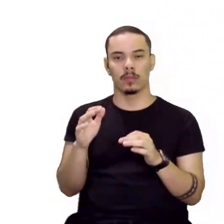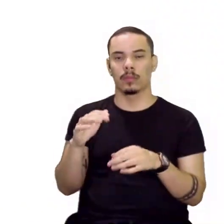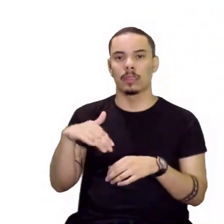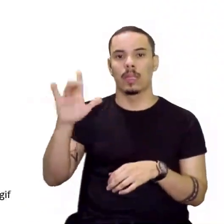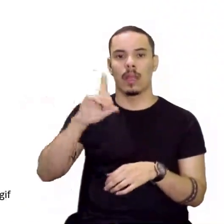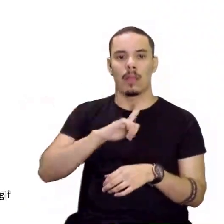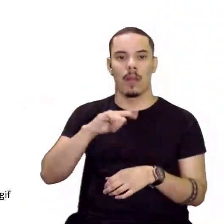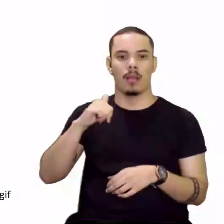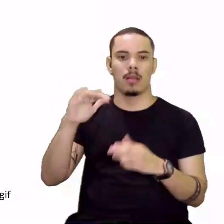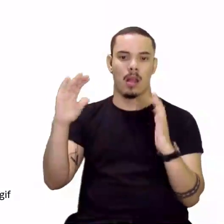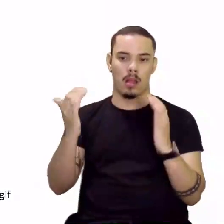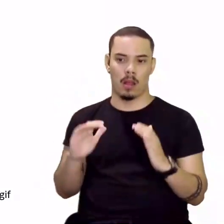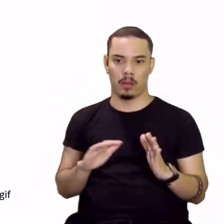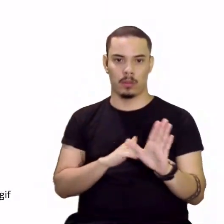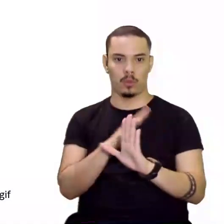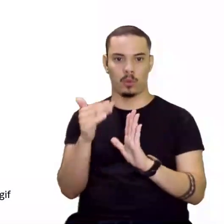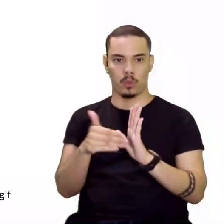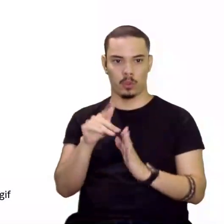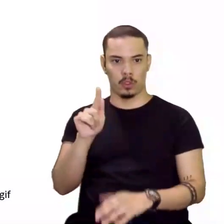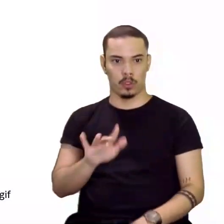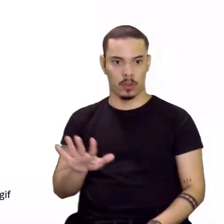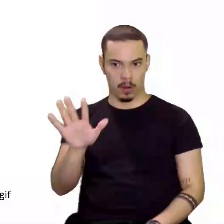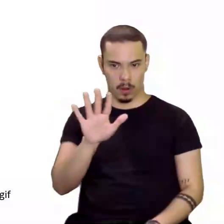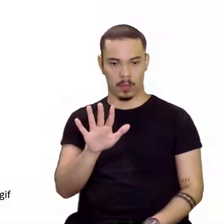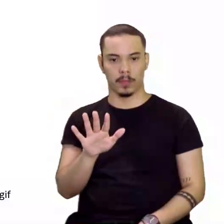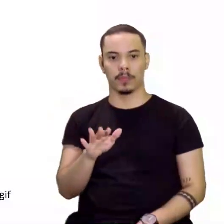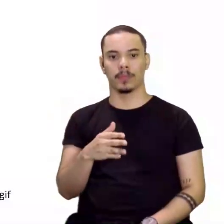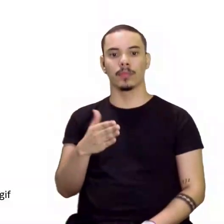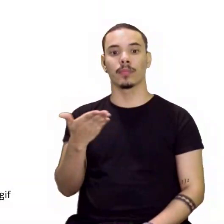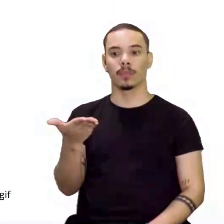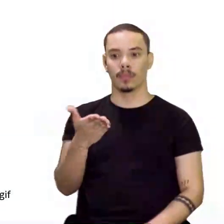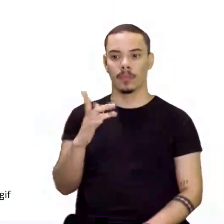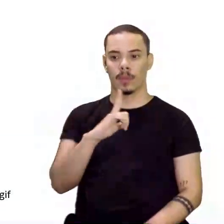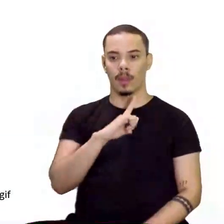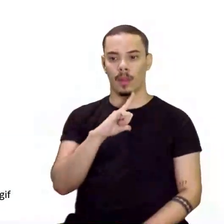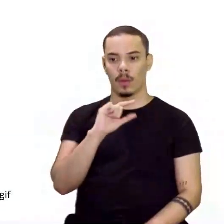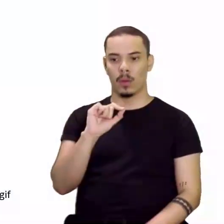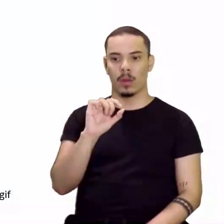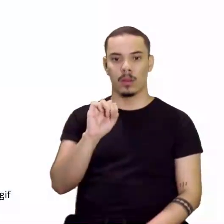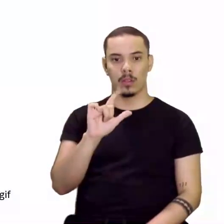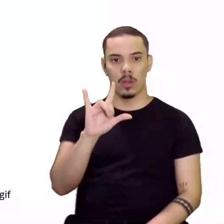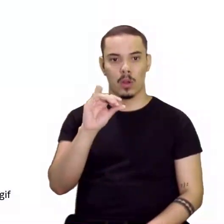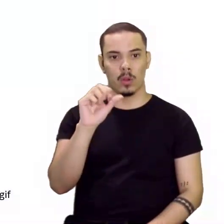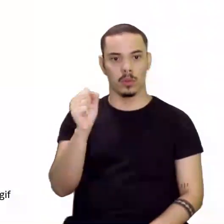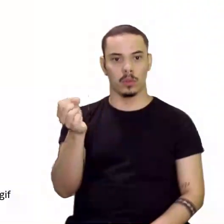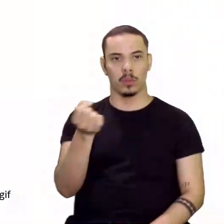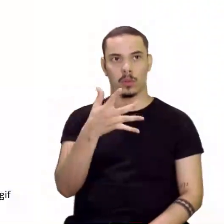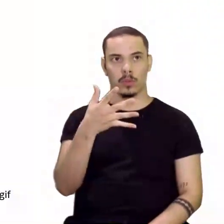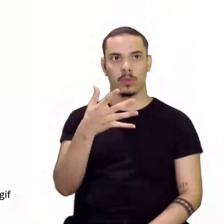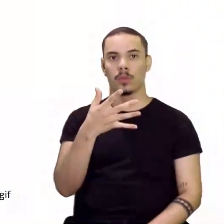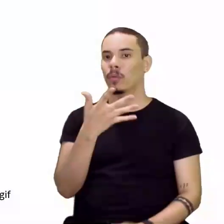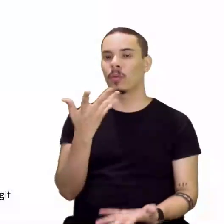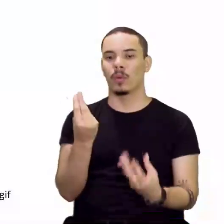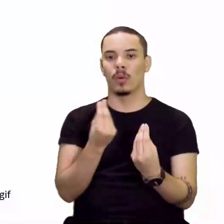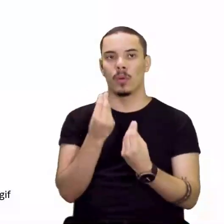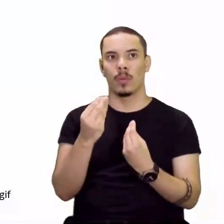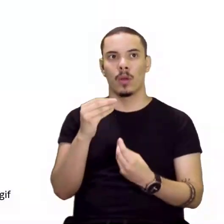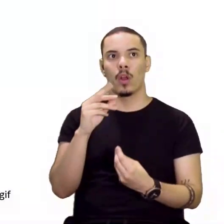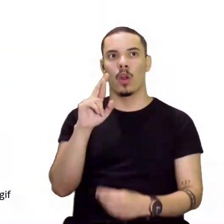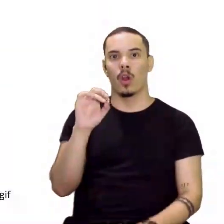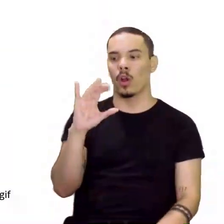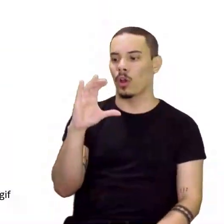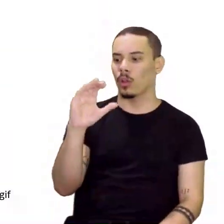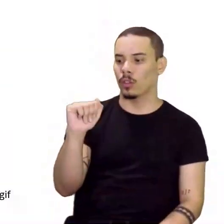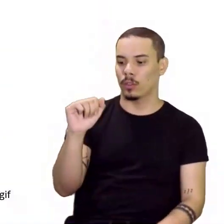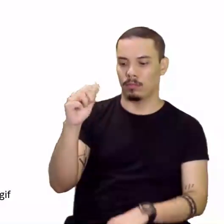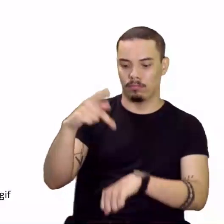todo. Tá certo? Aí nós estamos agora tendo o quê? Solos. A rocha matriz, o clima,